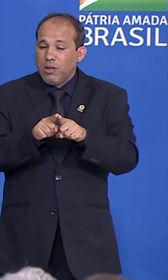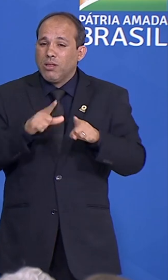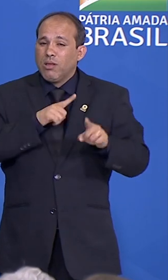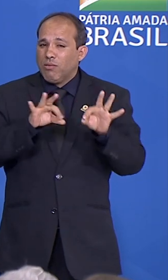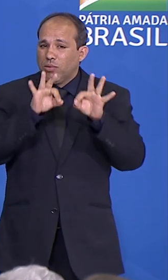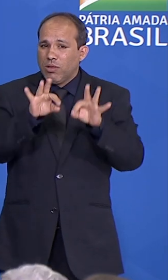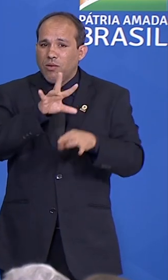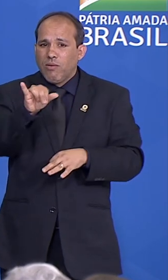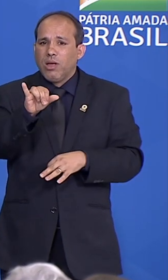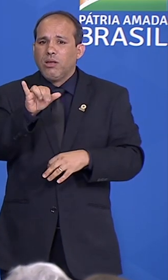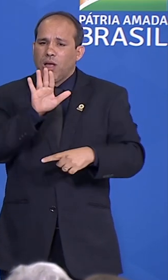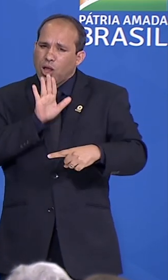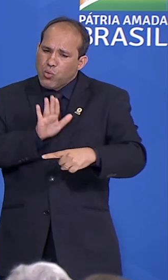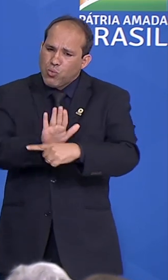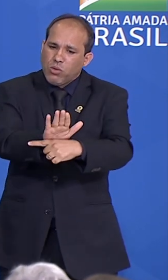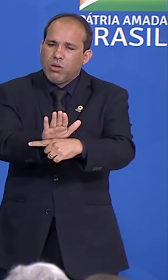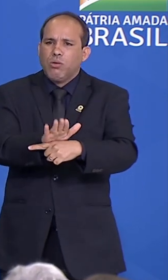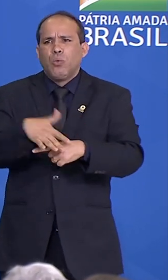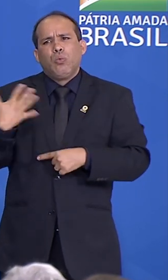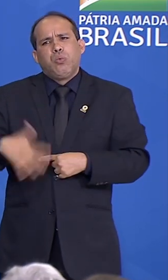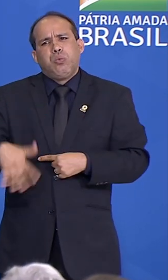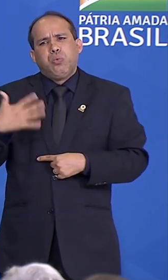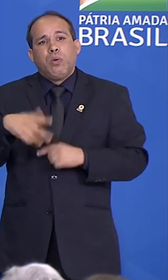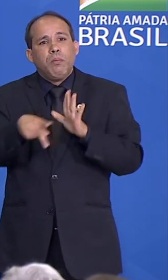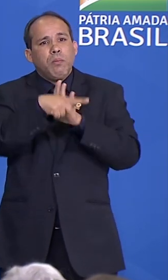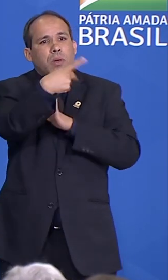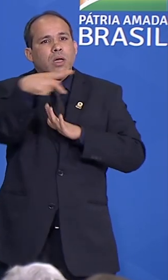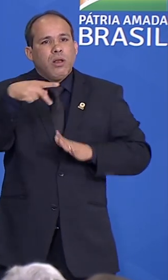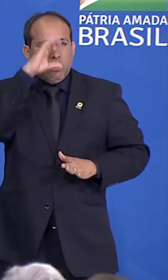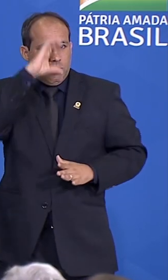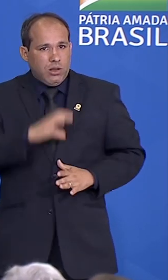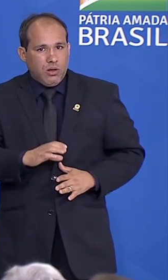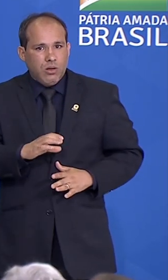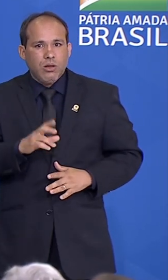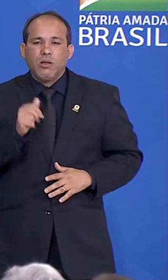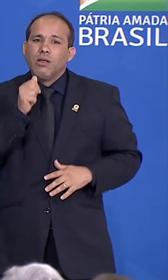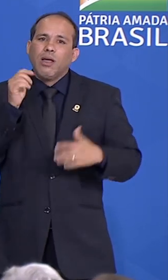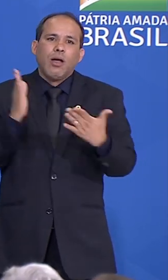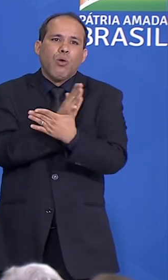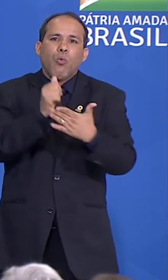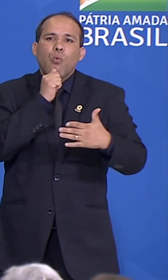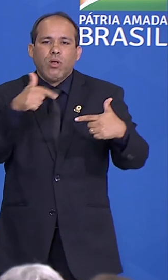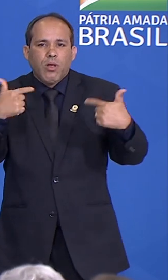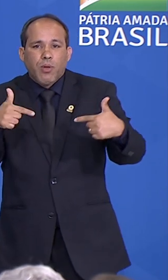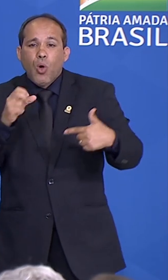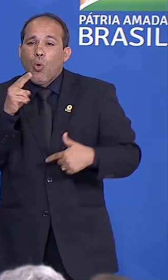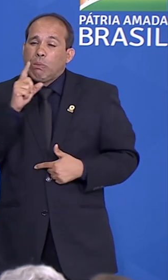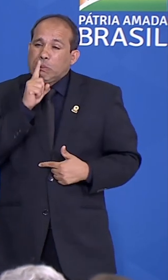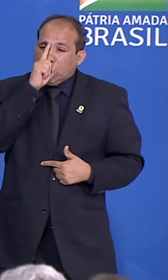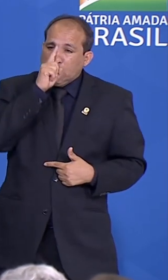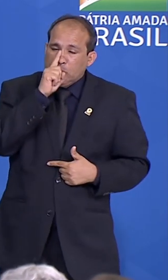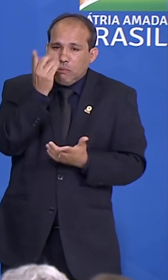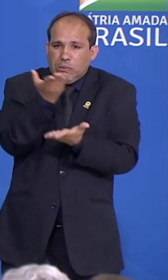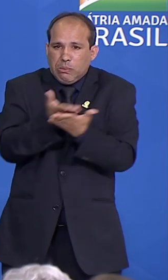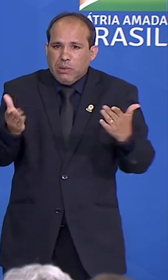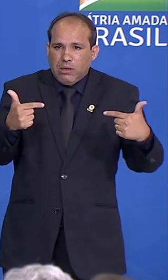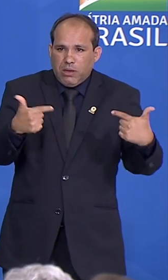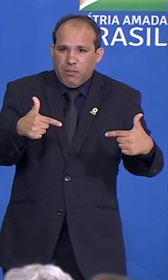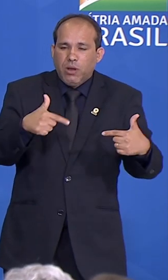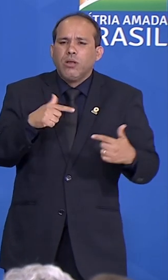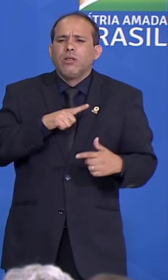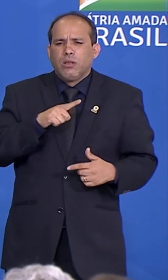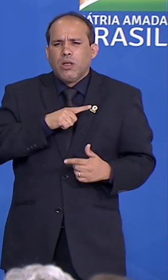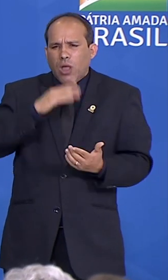que será uma contribuição inestimável para o nosso cidadão, para aquele que está sem emprego, para aquele que está em risco e que conta e